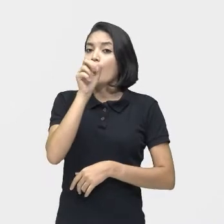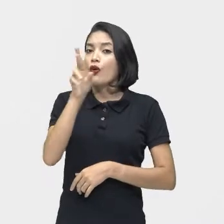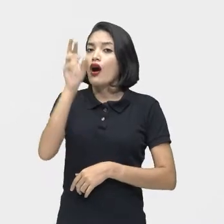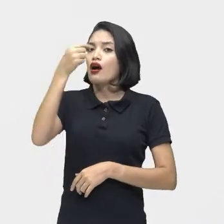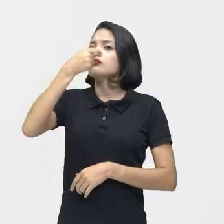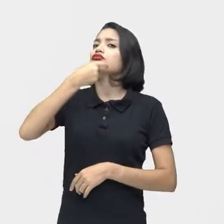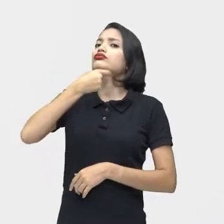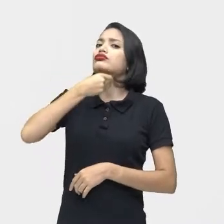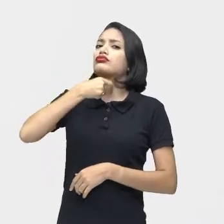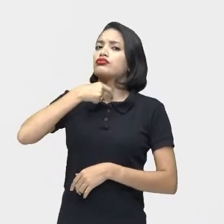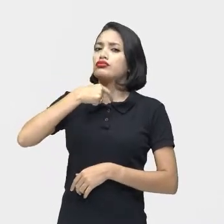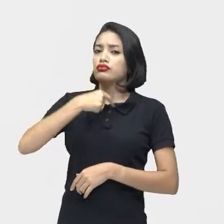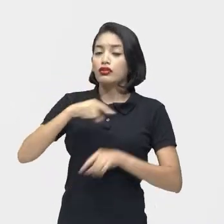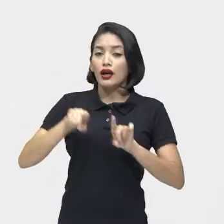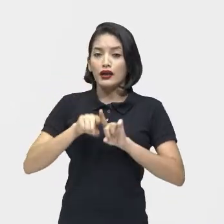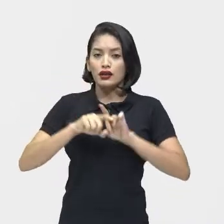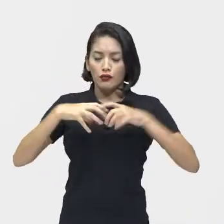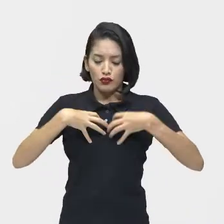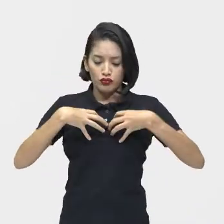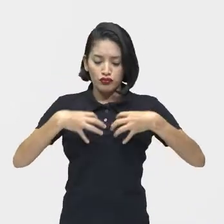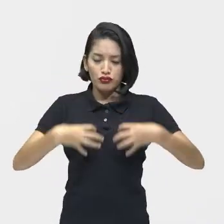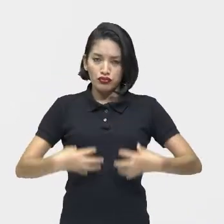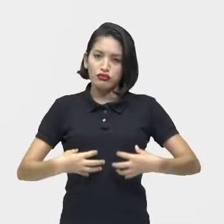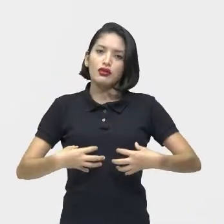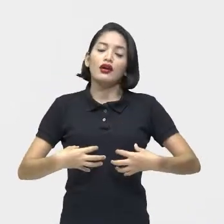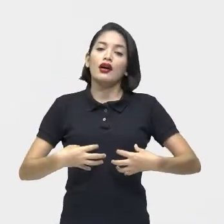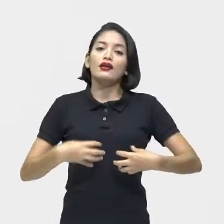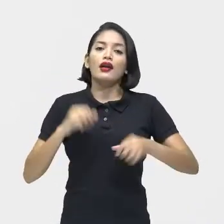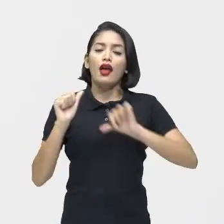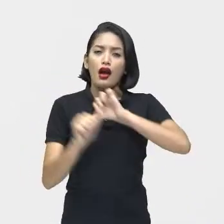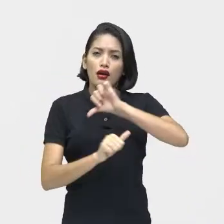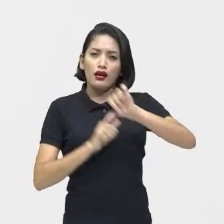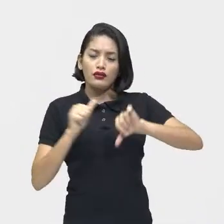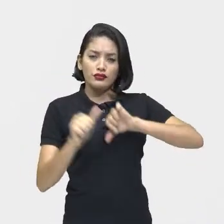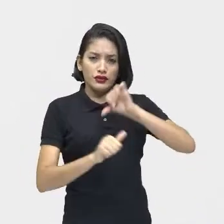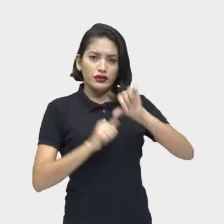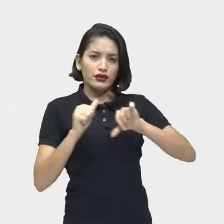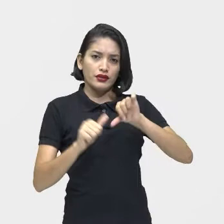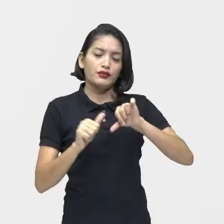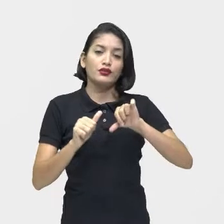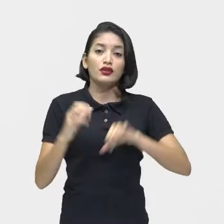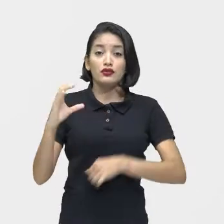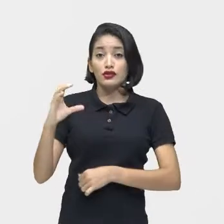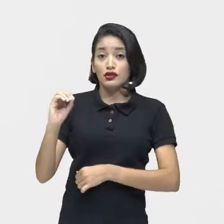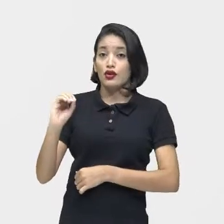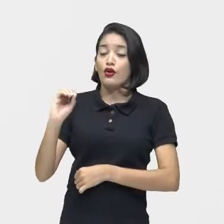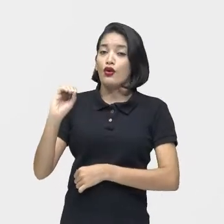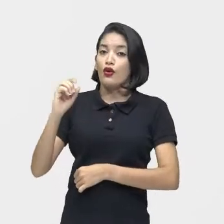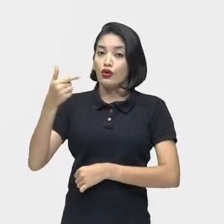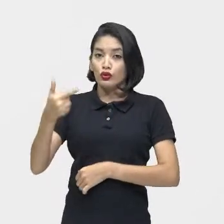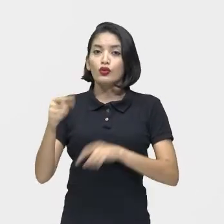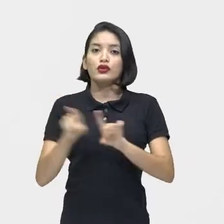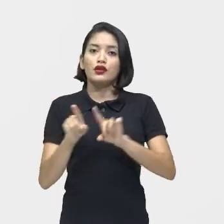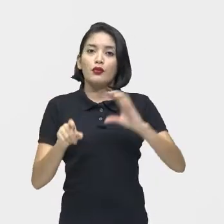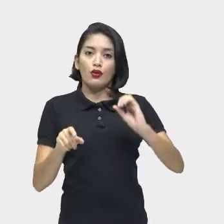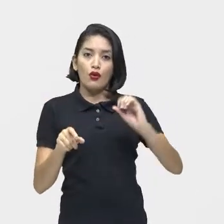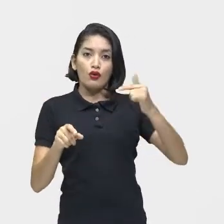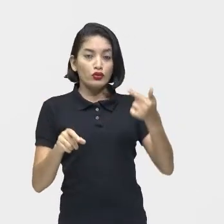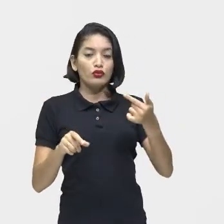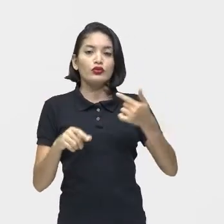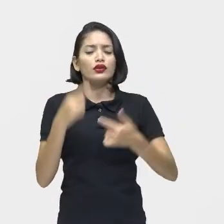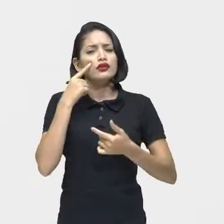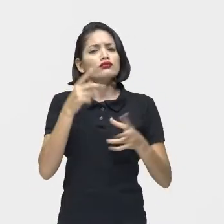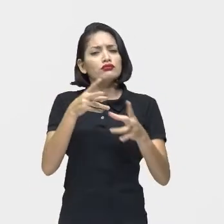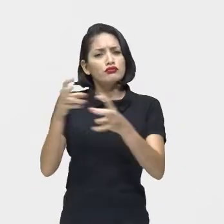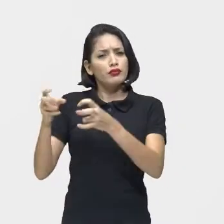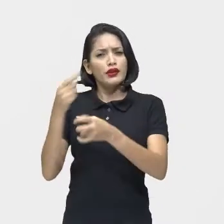e pelos pulmões, que é onde ocorrem as trocas gasosas. Então, nessa imagem ao lado, a gente observa aí todos os órgãos